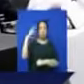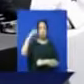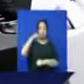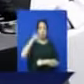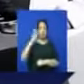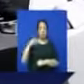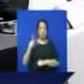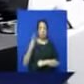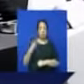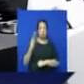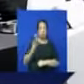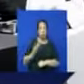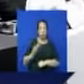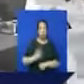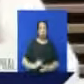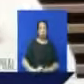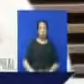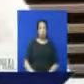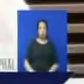Andréia Westphal.